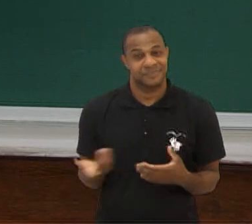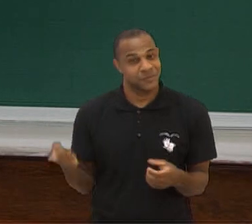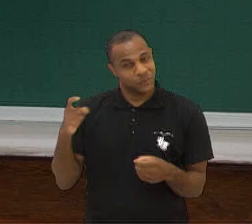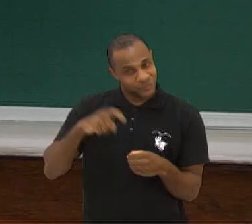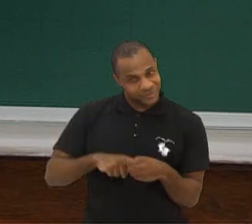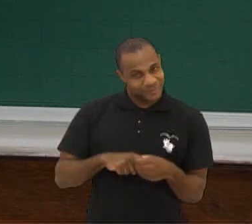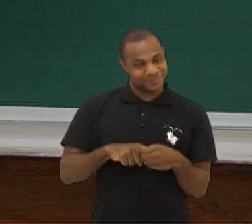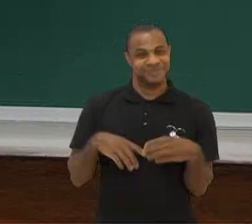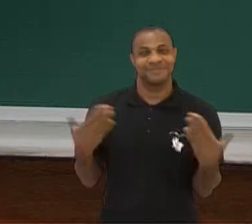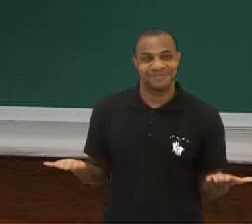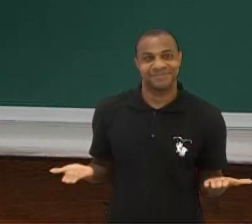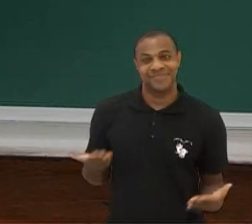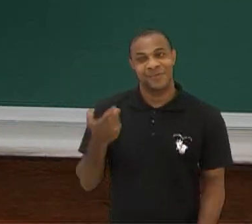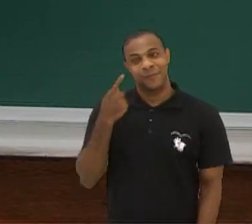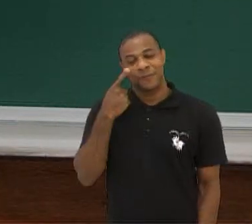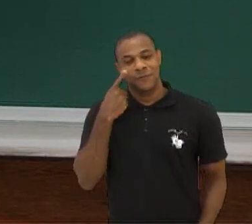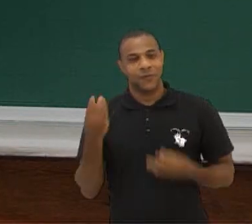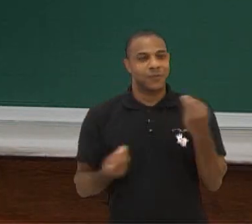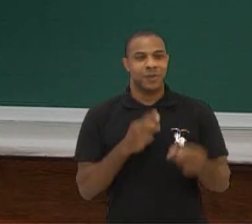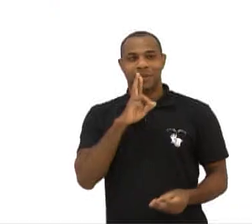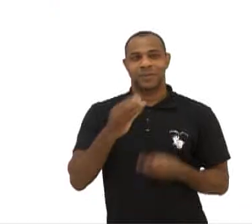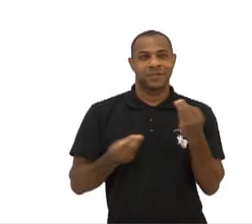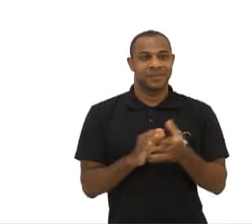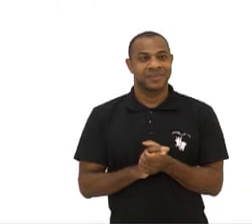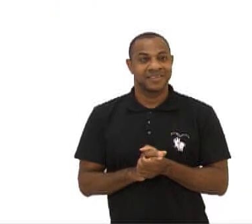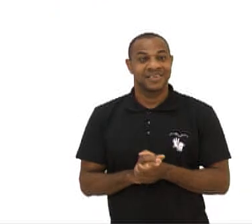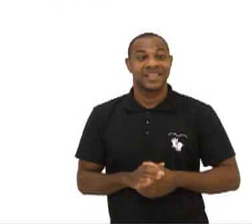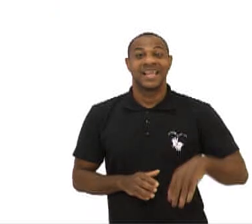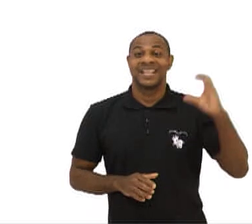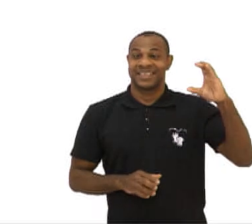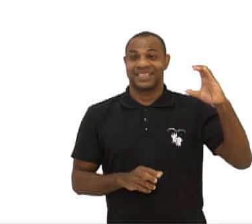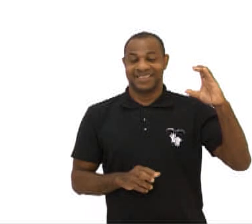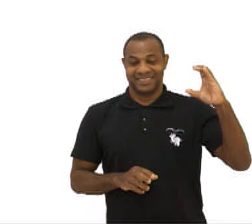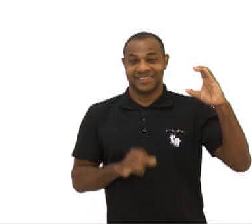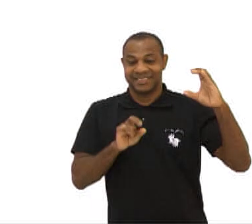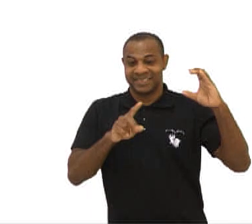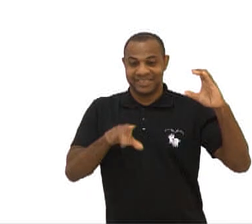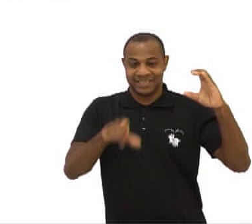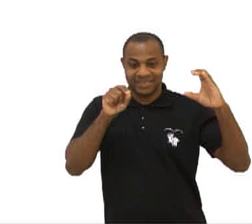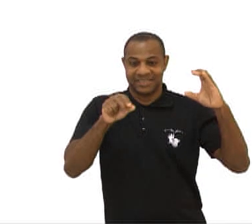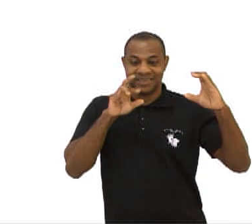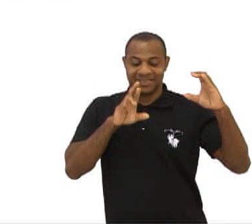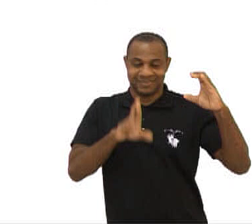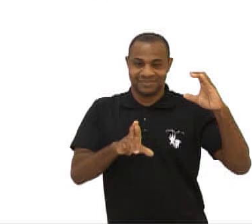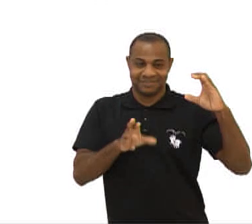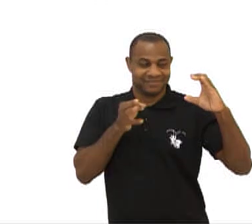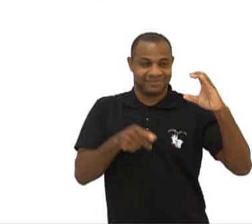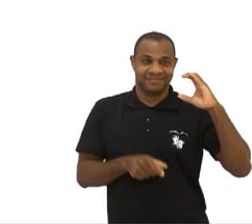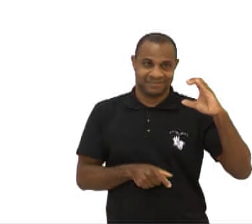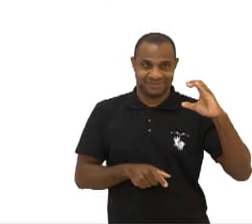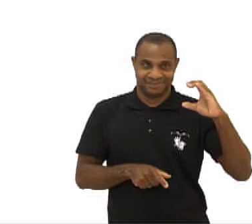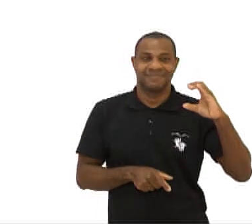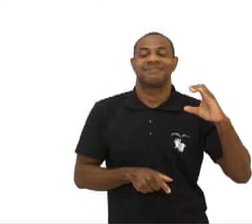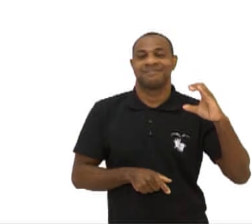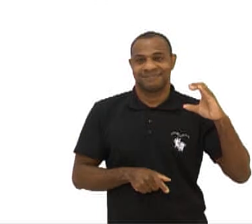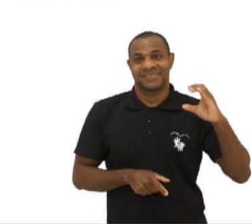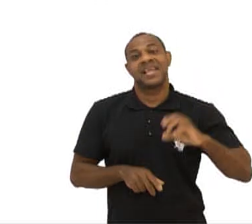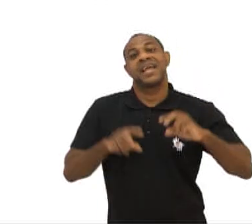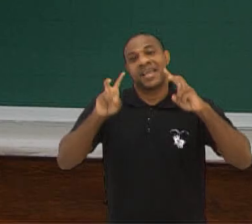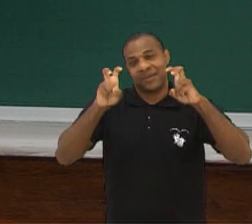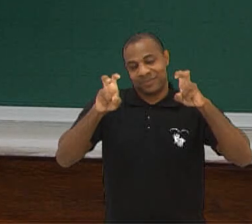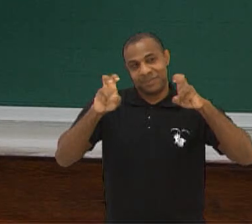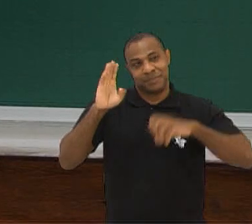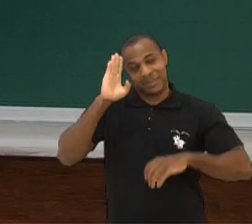Retornando então, pessoal, vamos verificar aqui, acertou quem assinalou a letra C. As queimadas na Califórnia é o tema principal